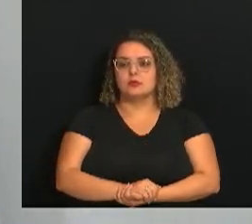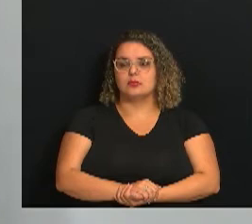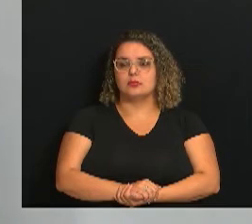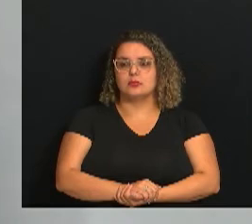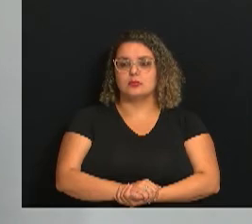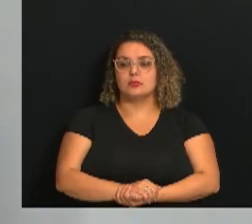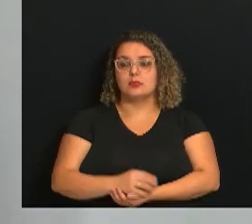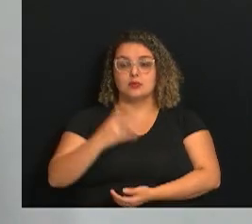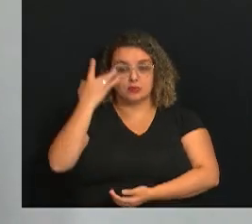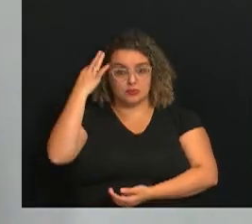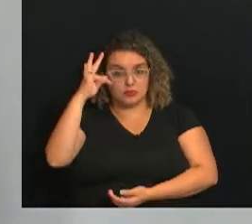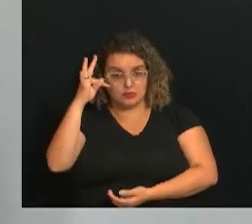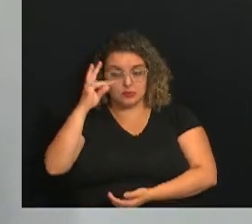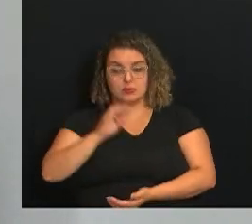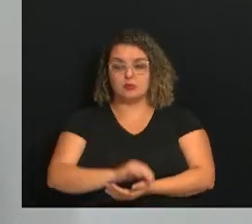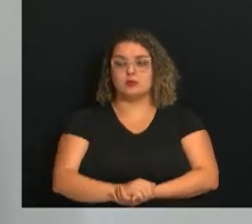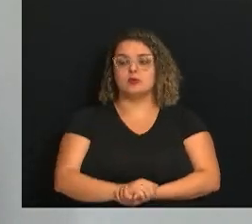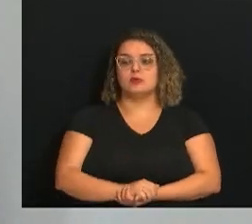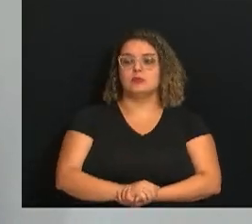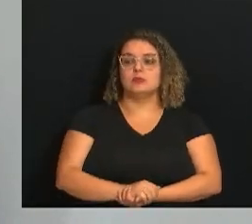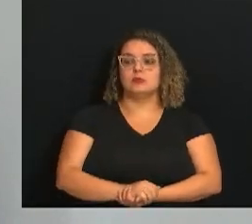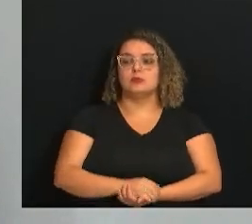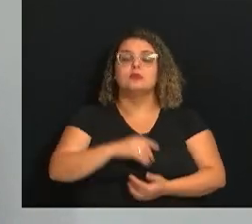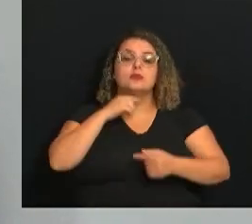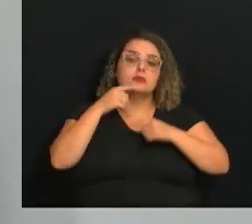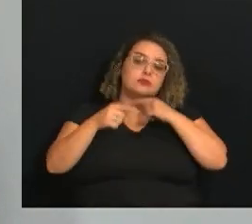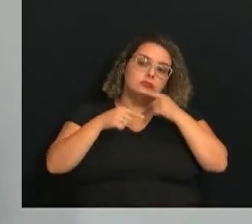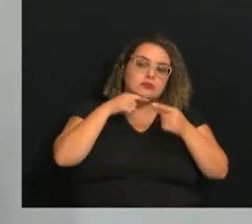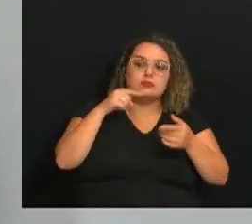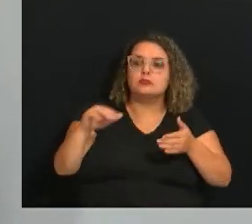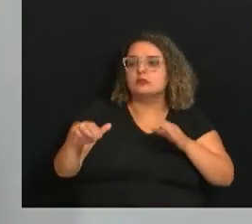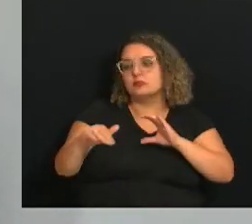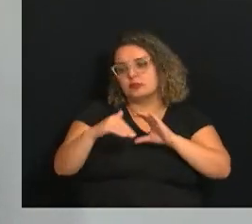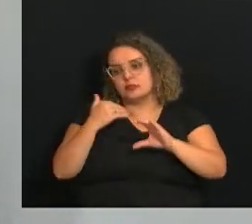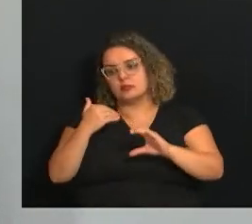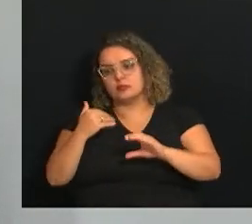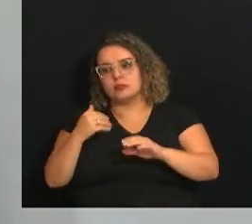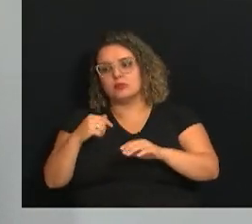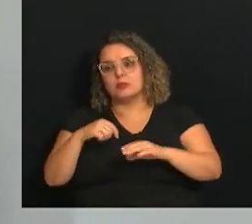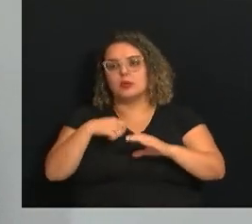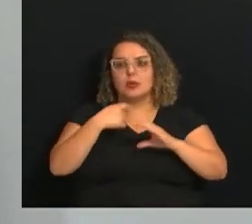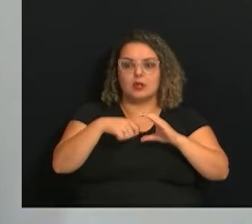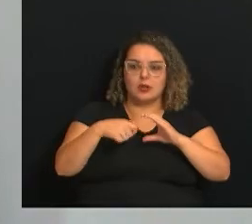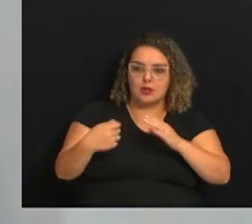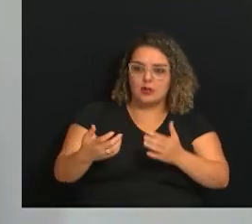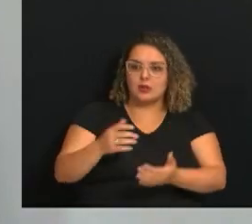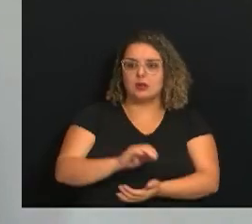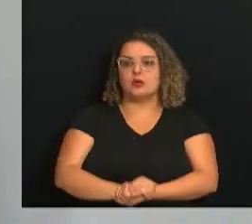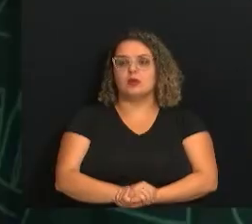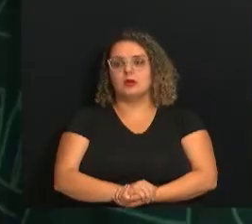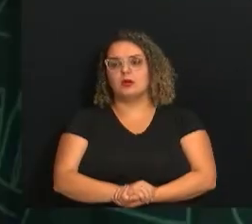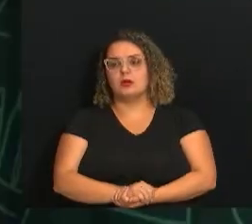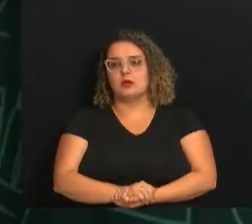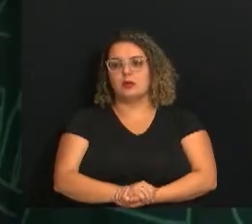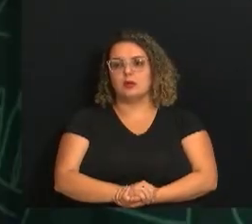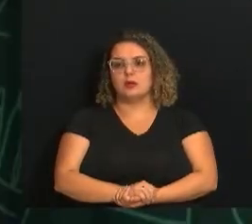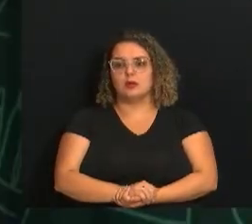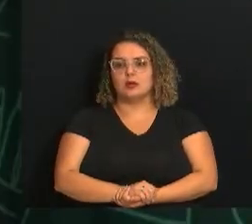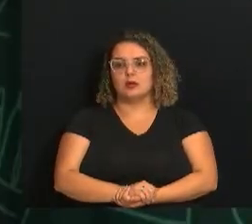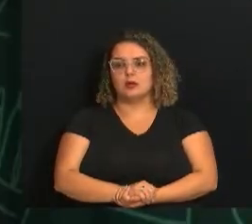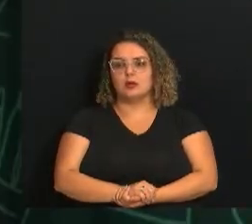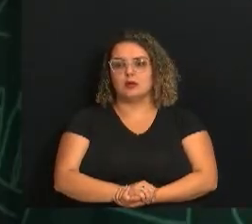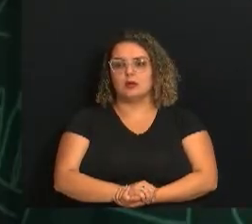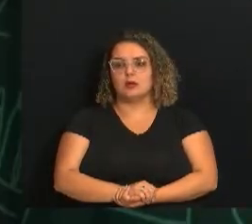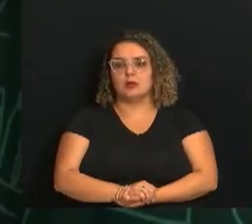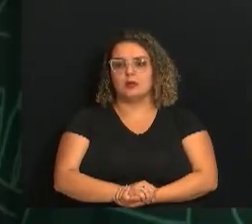teoria e também dúvidas que as pessoas mandam para mim, aí eu gravo lá um vídeo, né, ajudando elas. Você falou uma